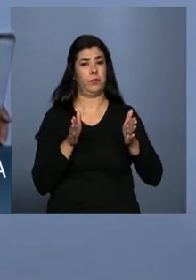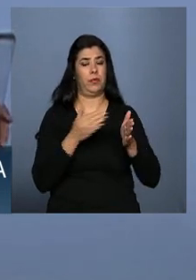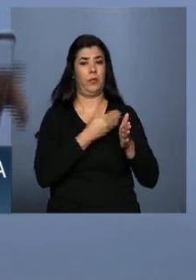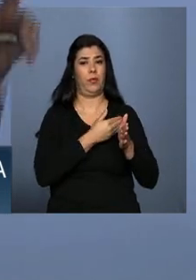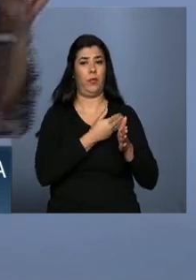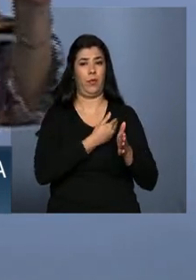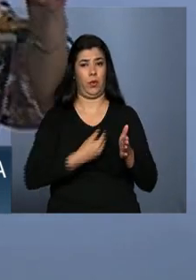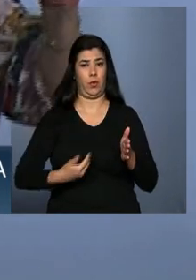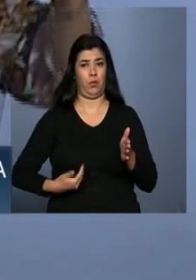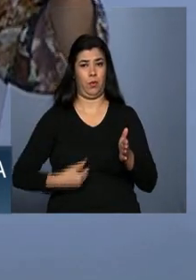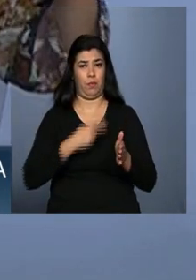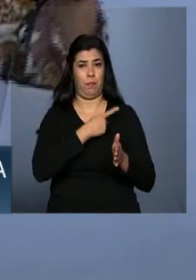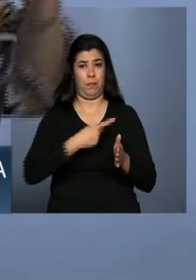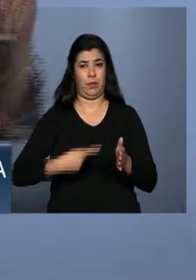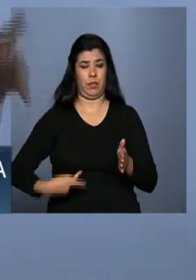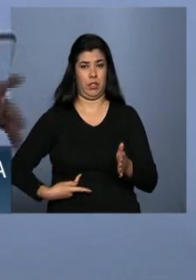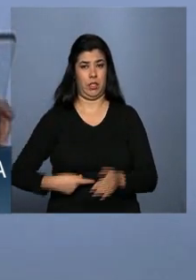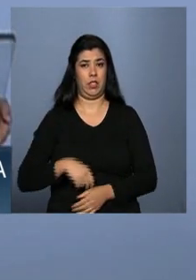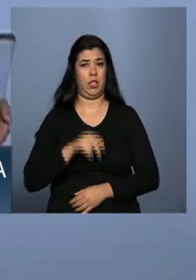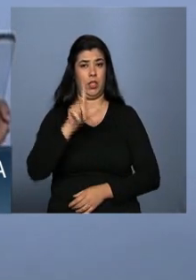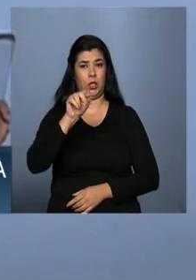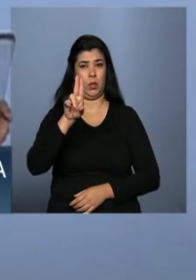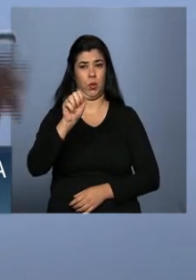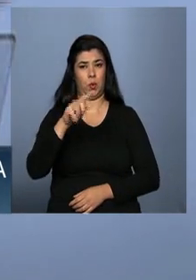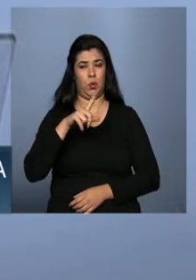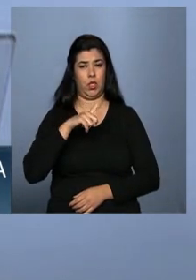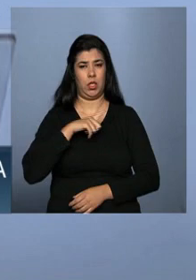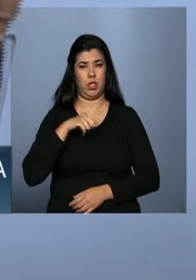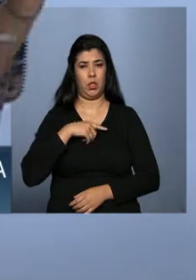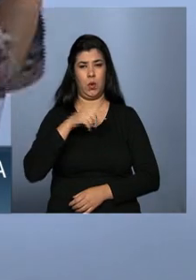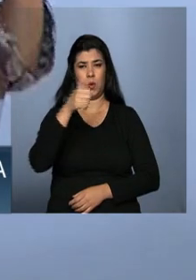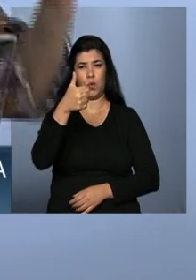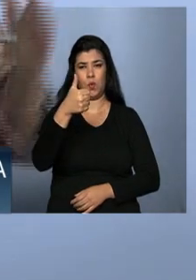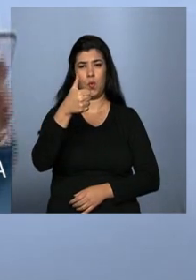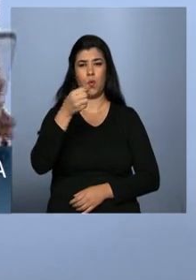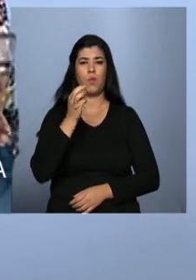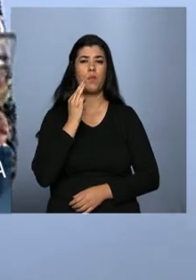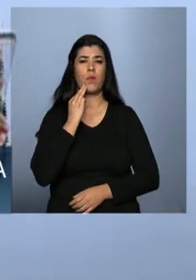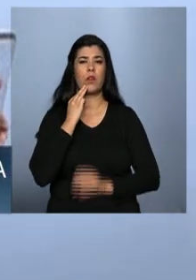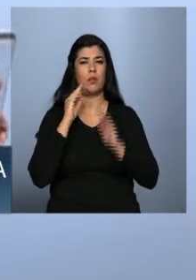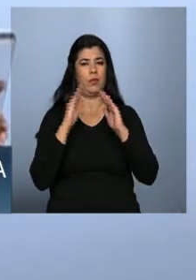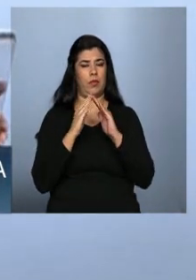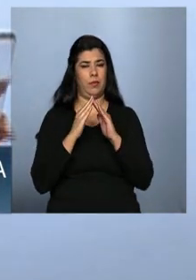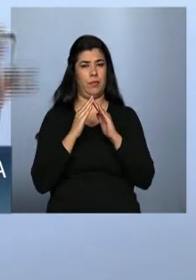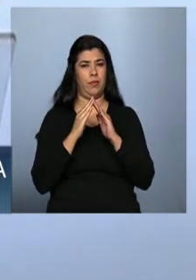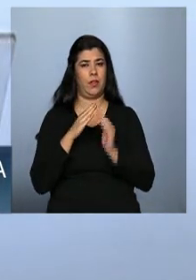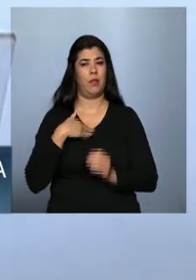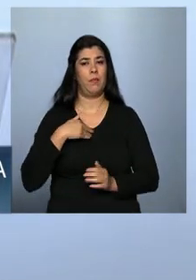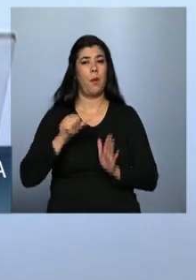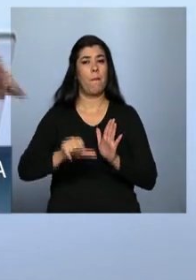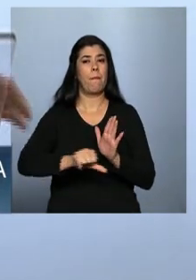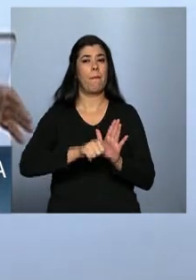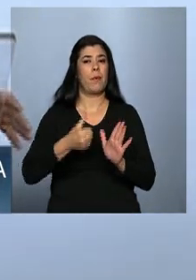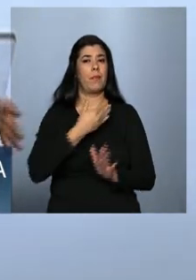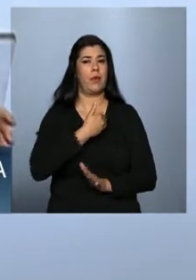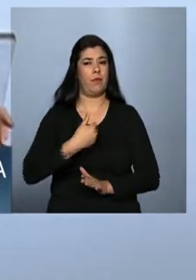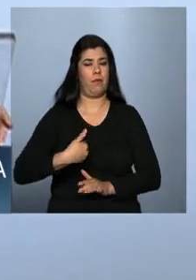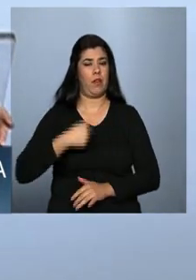nós falamos em 1 milhão de moradias. No meu primeiro governo, nós falamos em